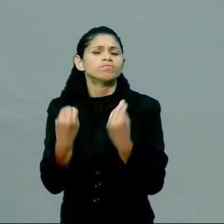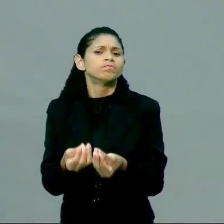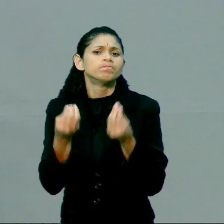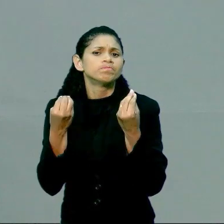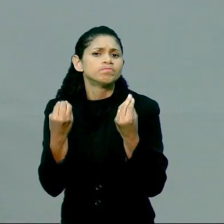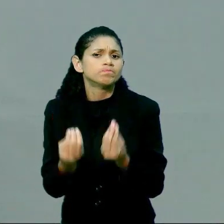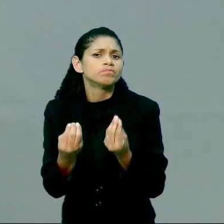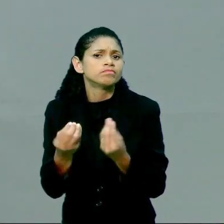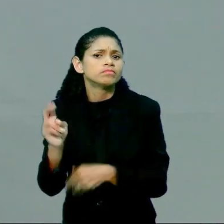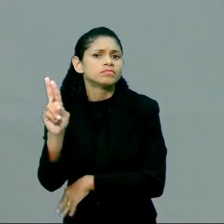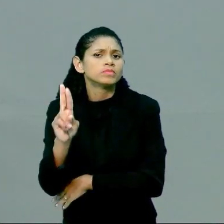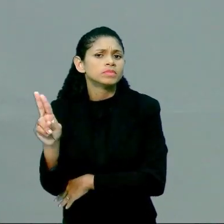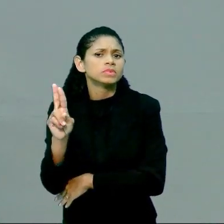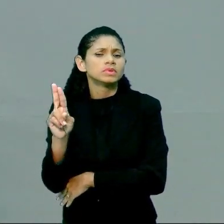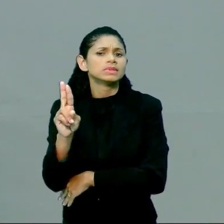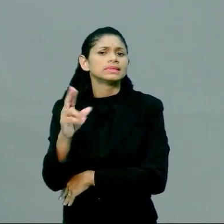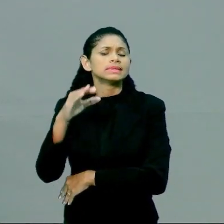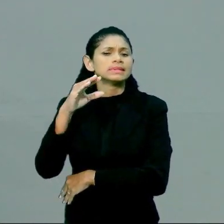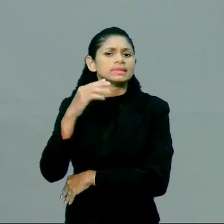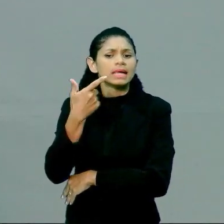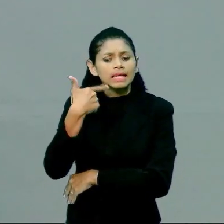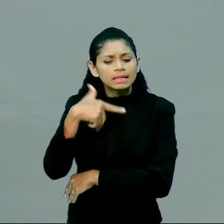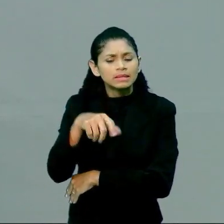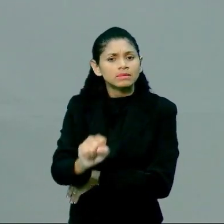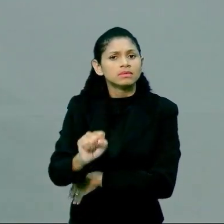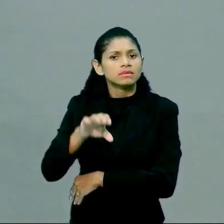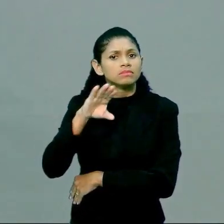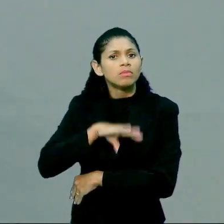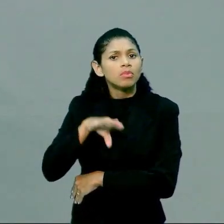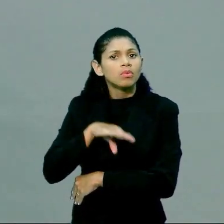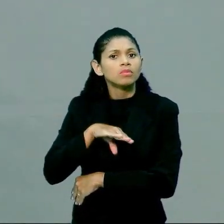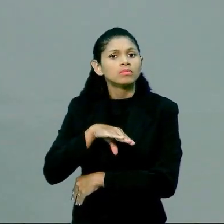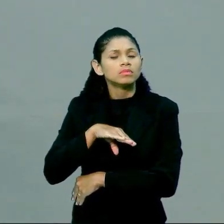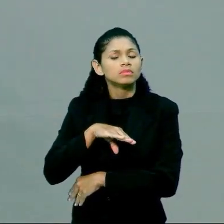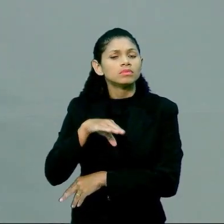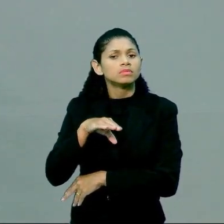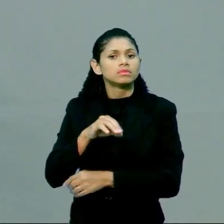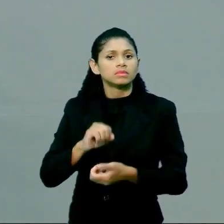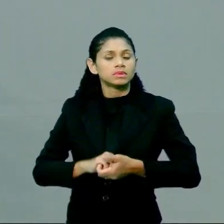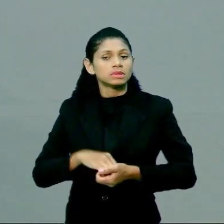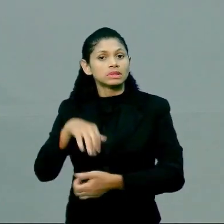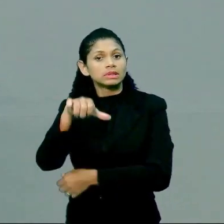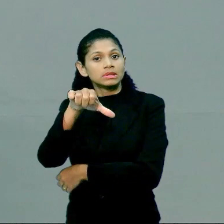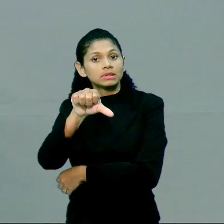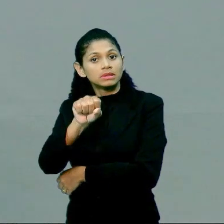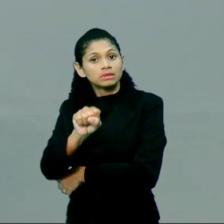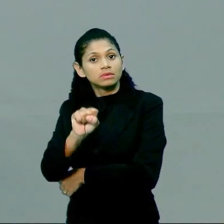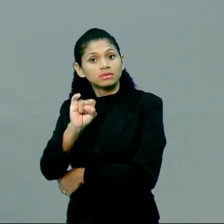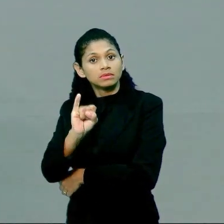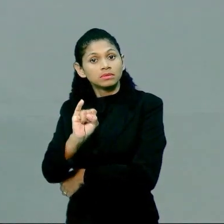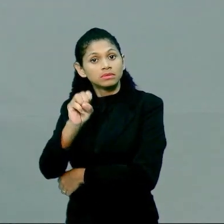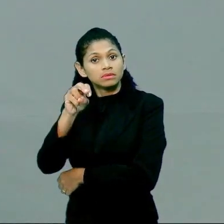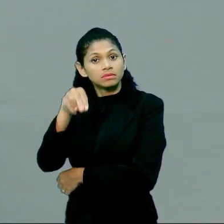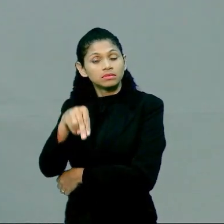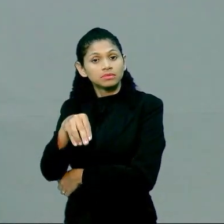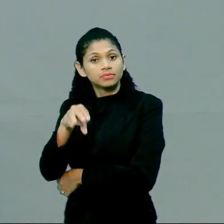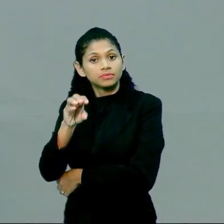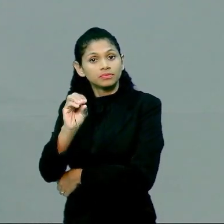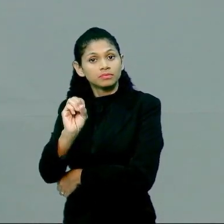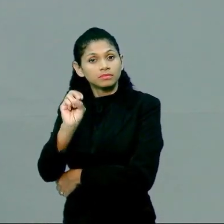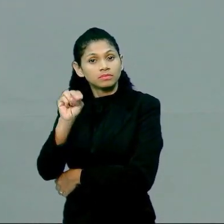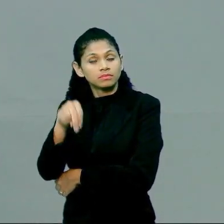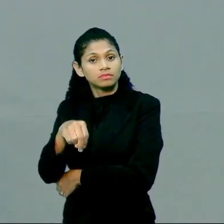na língua portuguesa, galera? Eu pergunto para você aí do outro lado. Sinônimo, galera, a gente usa como um recurso de substituição